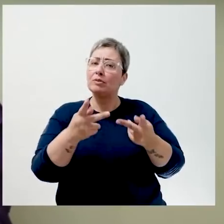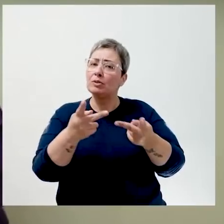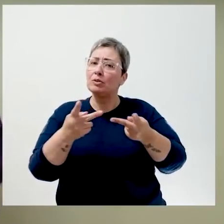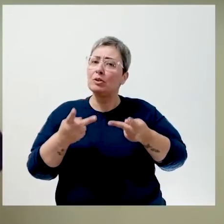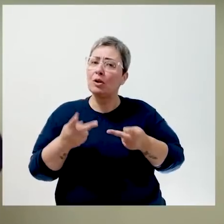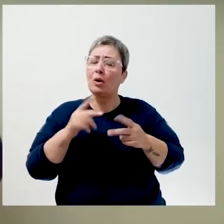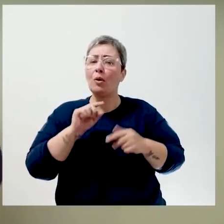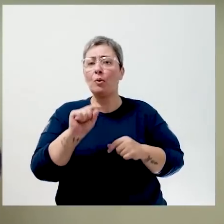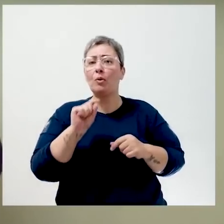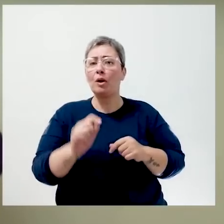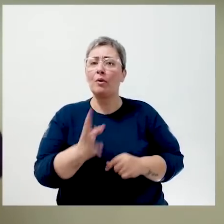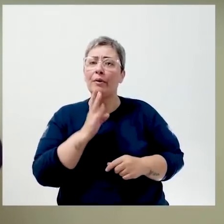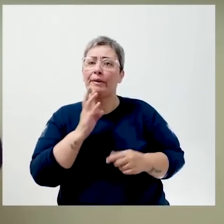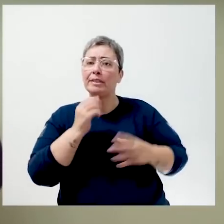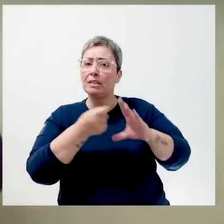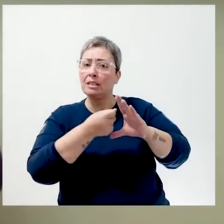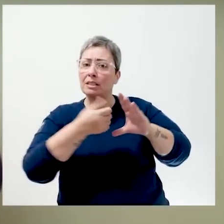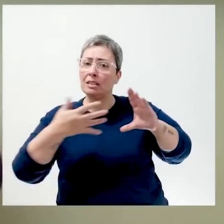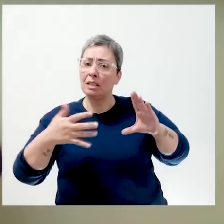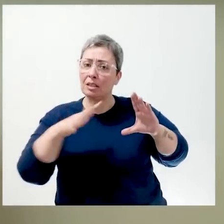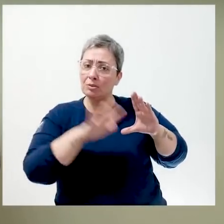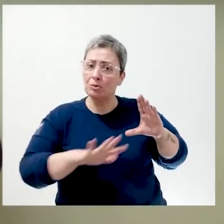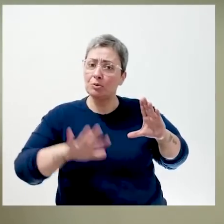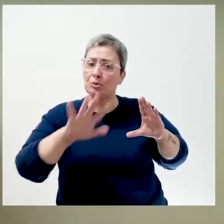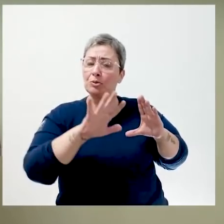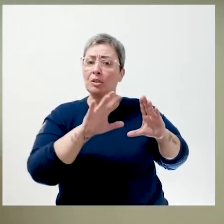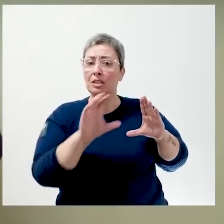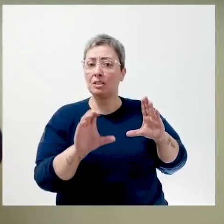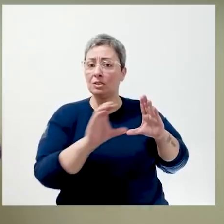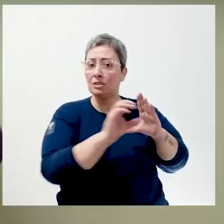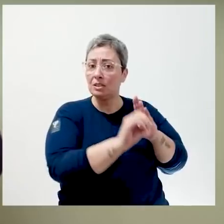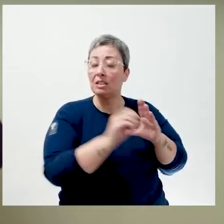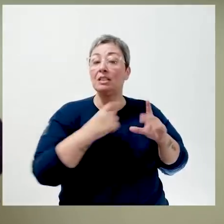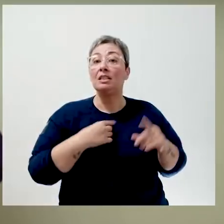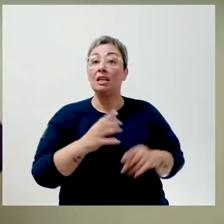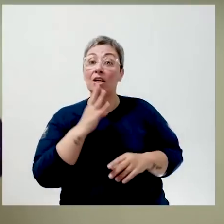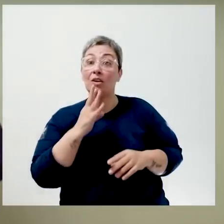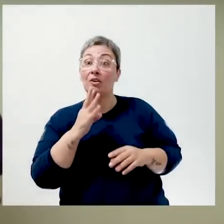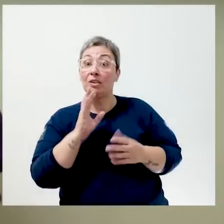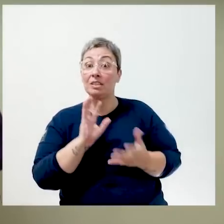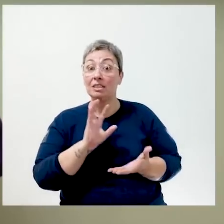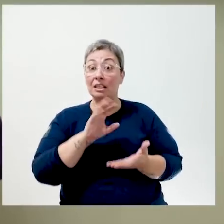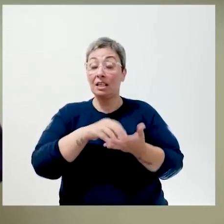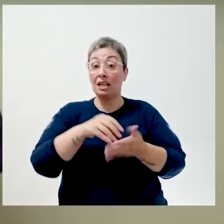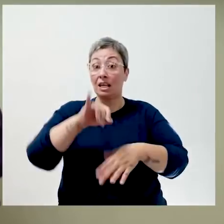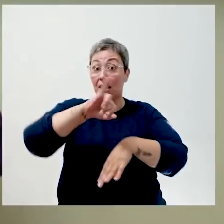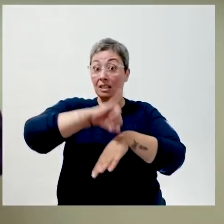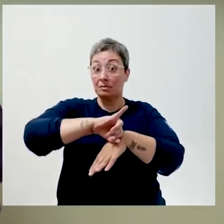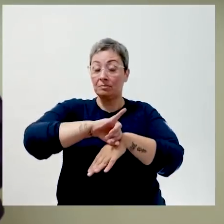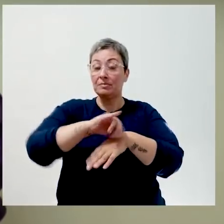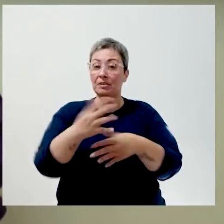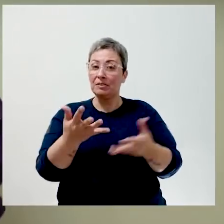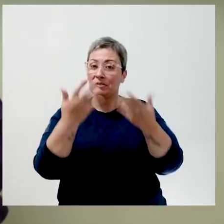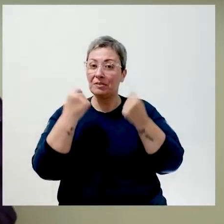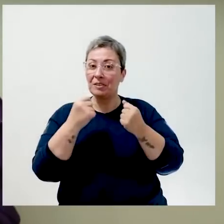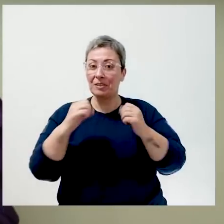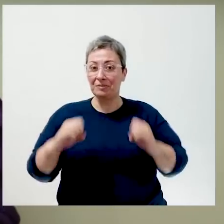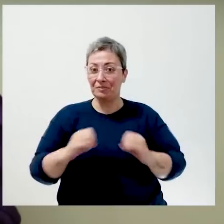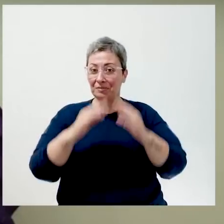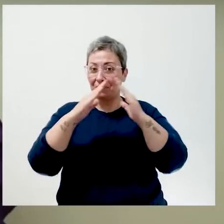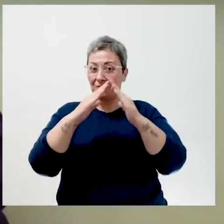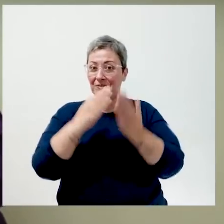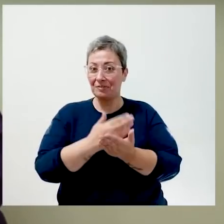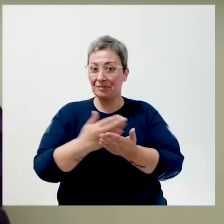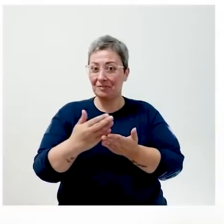convidados a conhecer as características dessa região e conhecer a nossa capital. Vamos lá? O programa vai